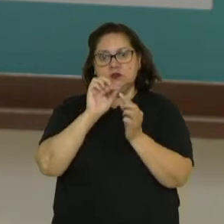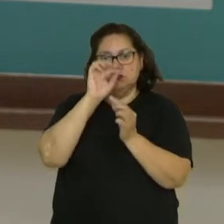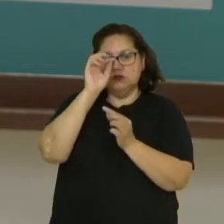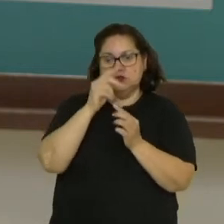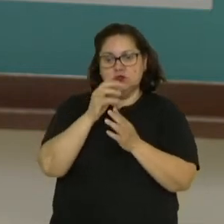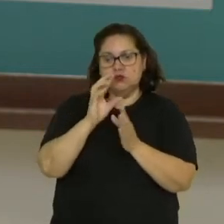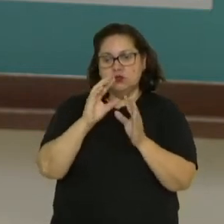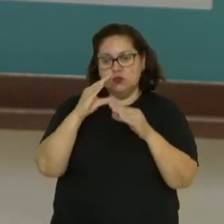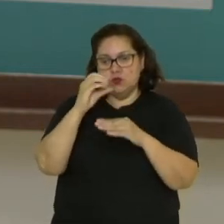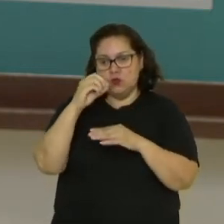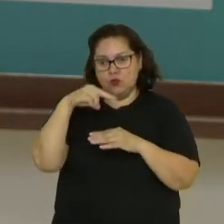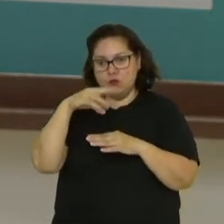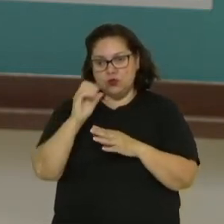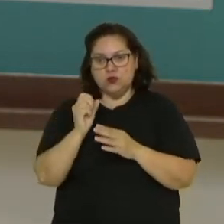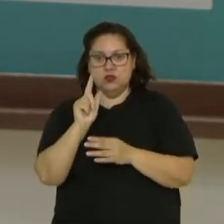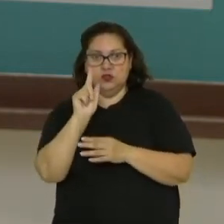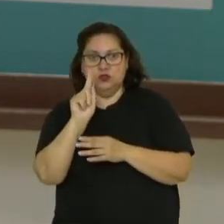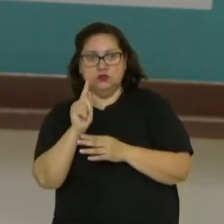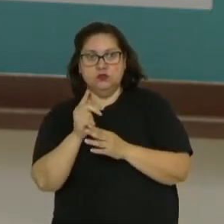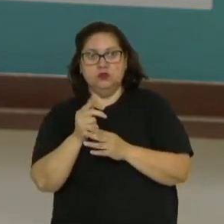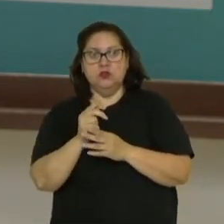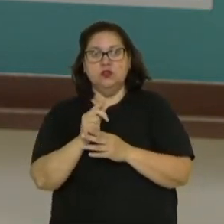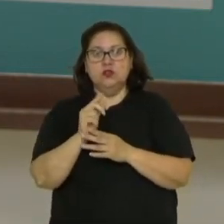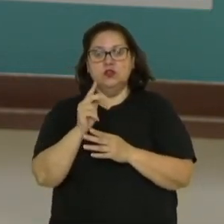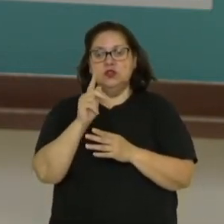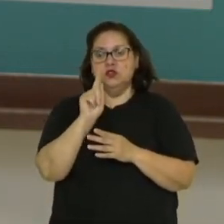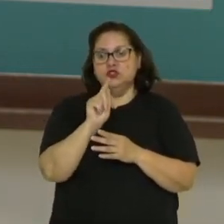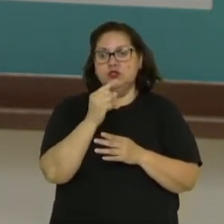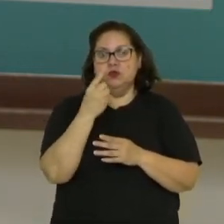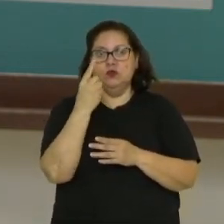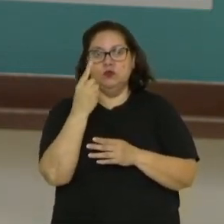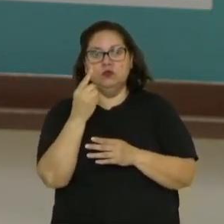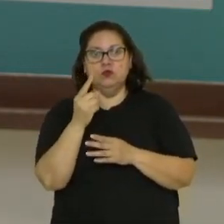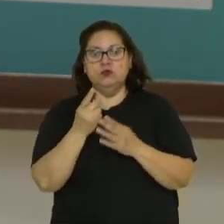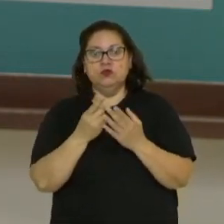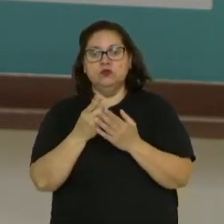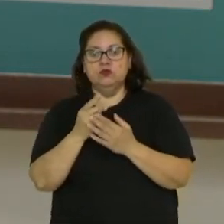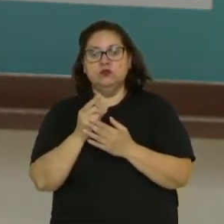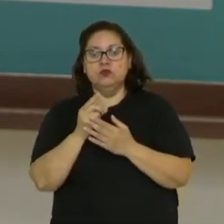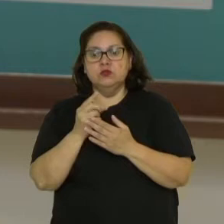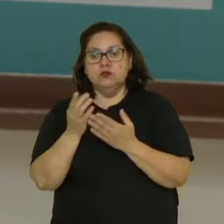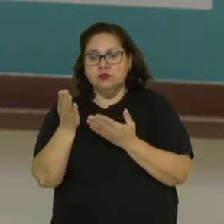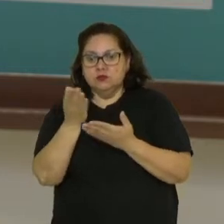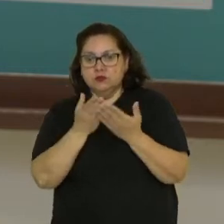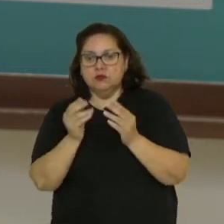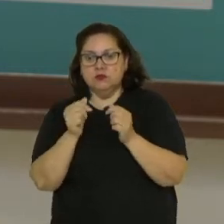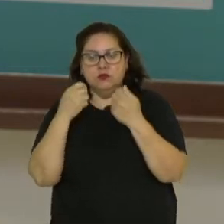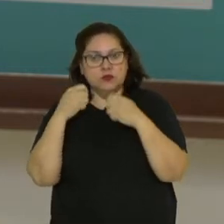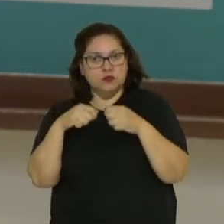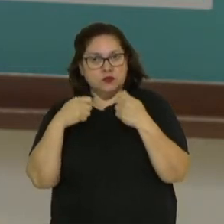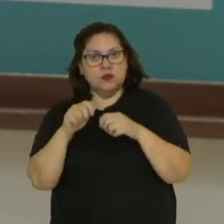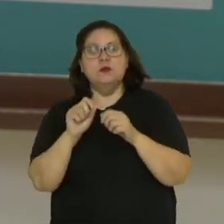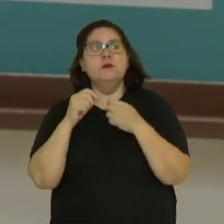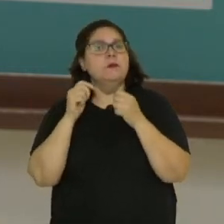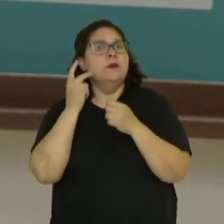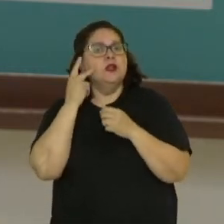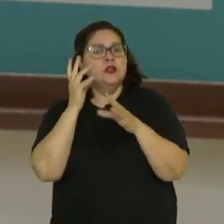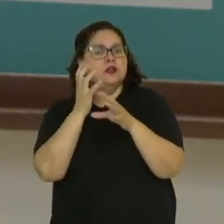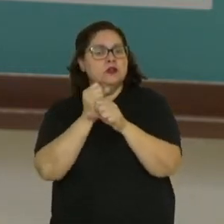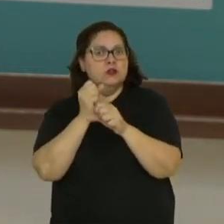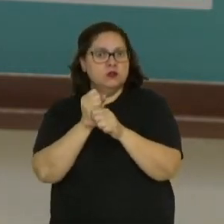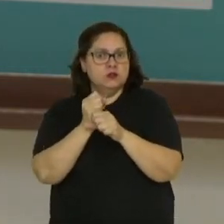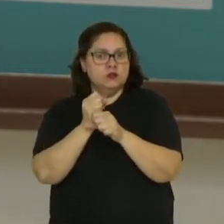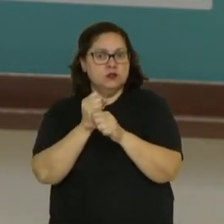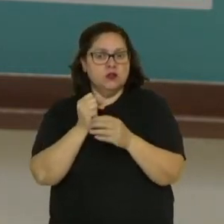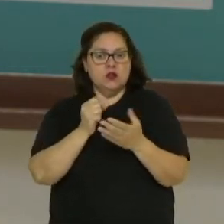geratriz do cone, que a gente chama de G, nós vamos chamar de G1, são os entes que a gente vai necessitar para calcular